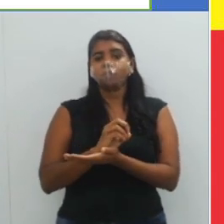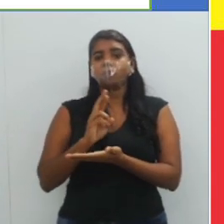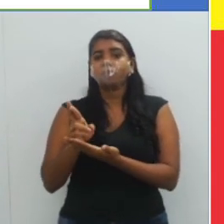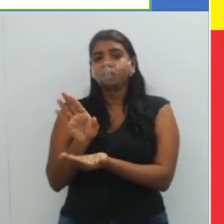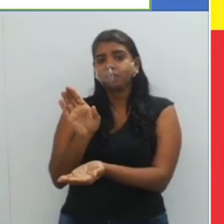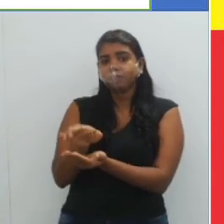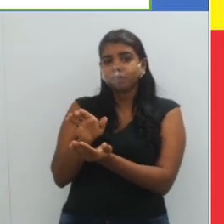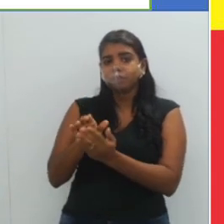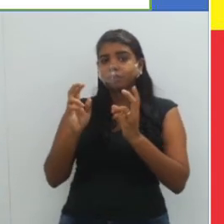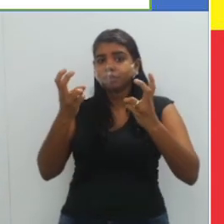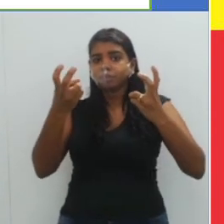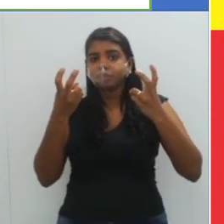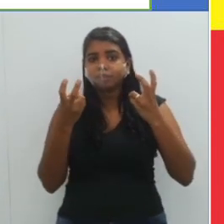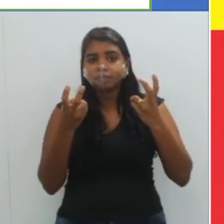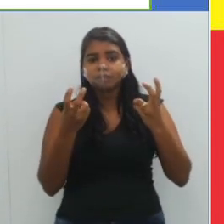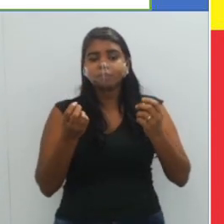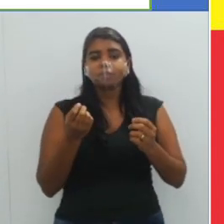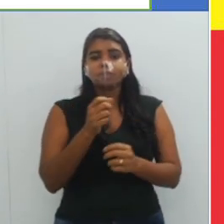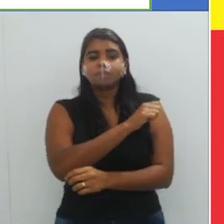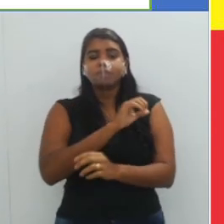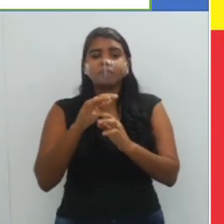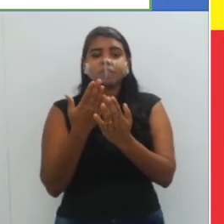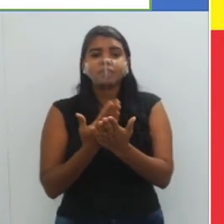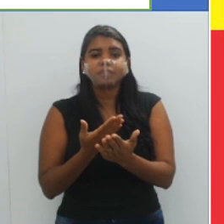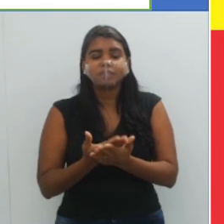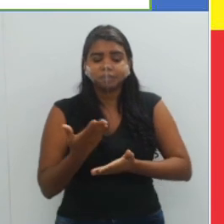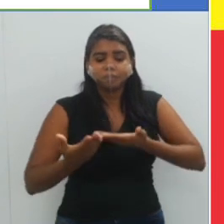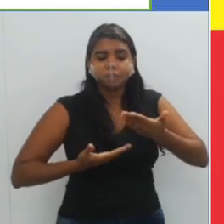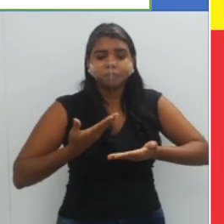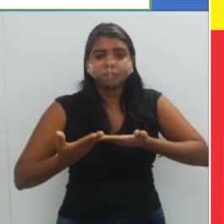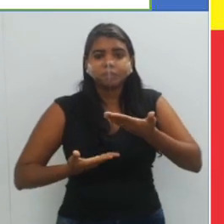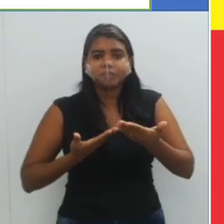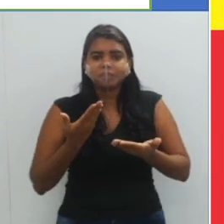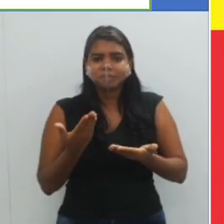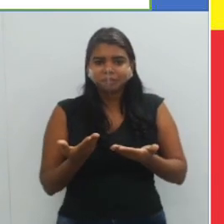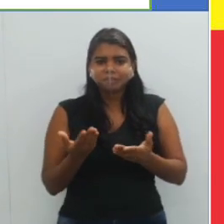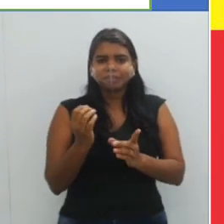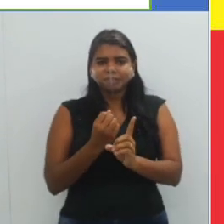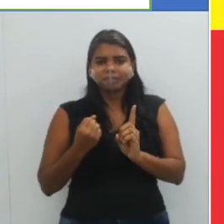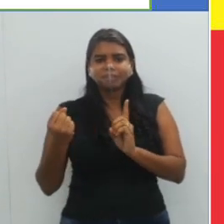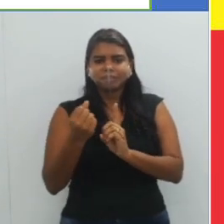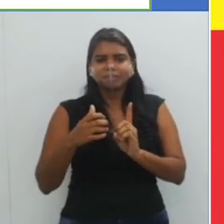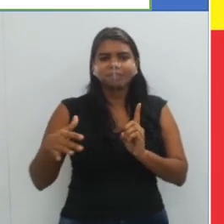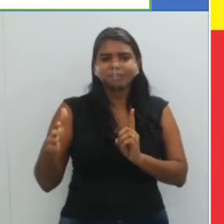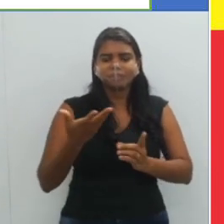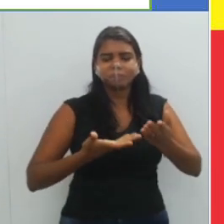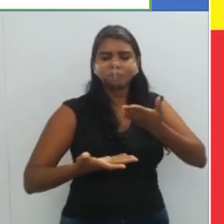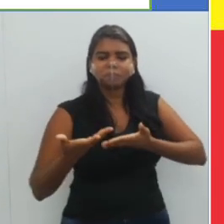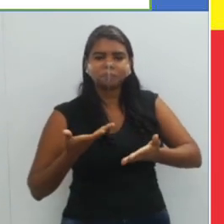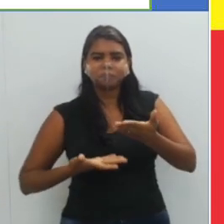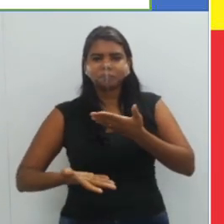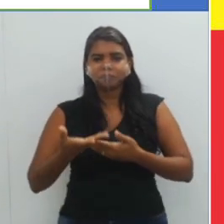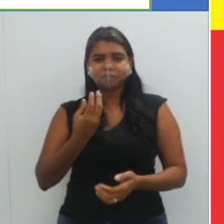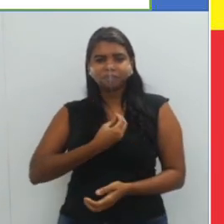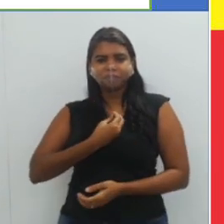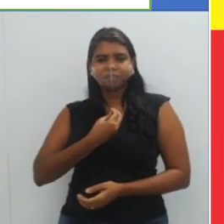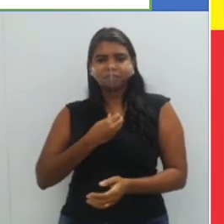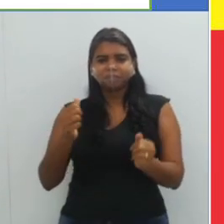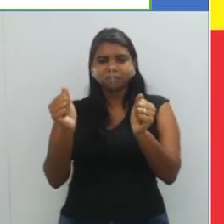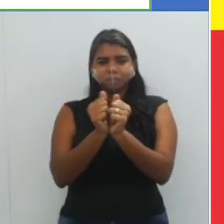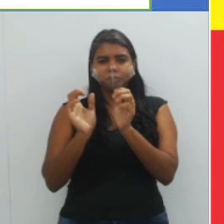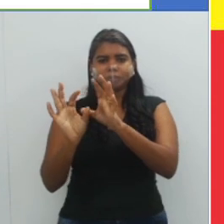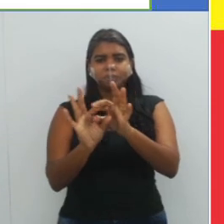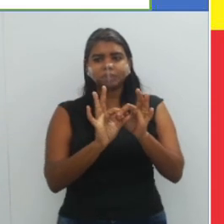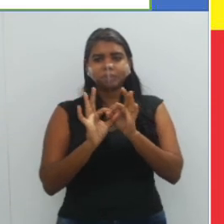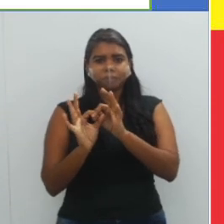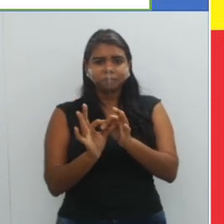Pernambuco, é interessante notar, estudante, que ele contribuirá para a socialização. Veja aí, viver em sociedade,